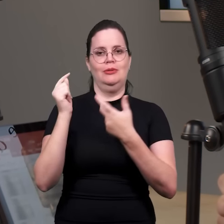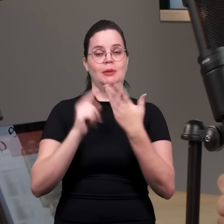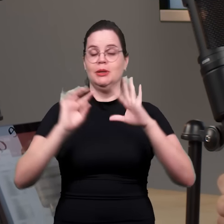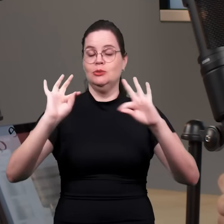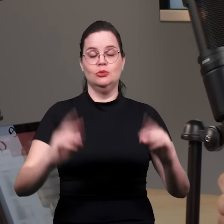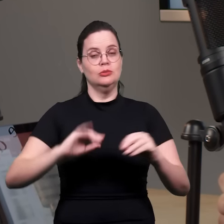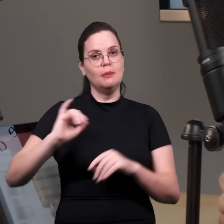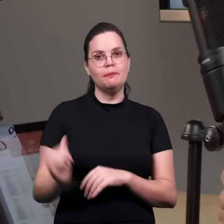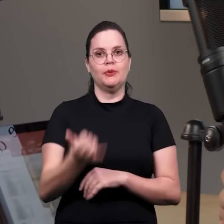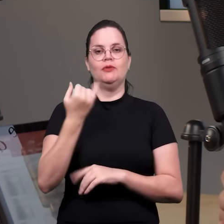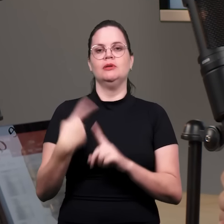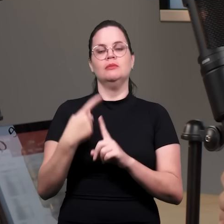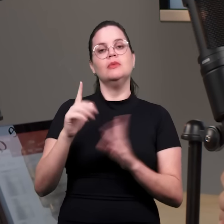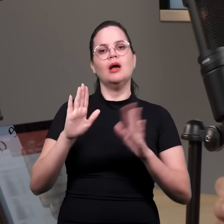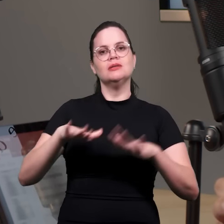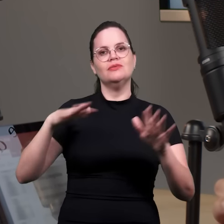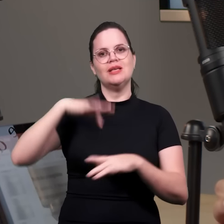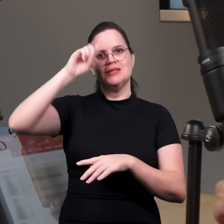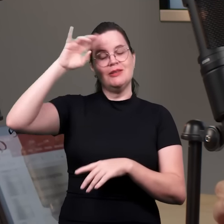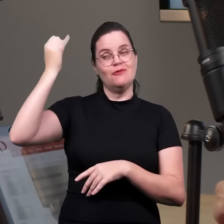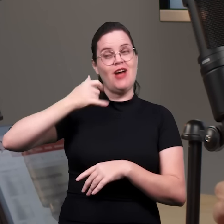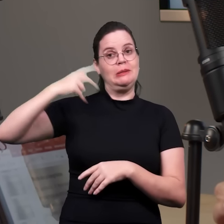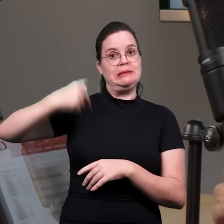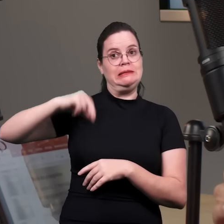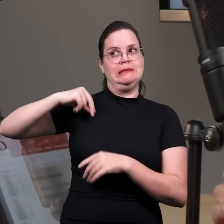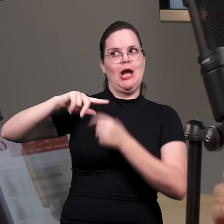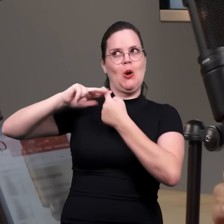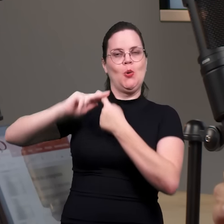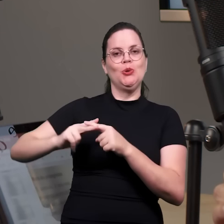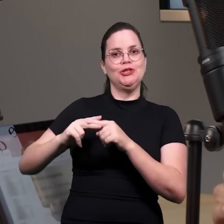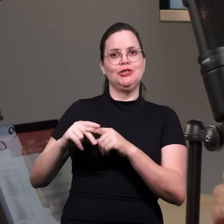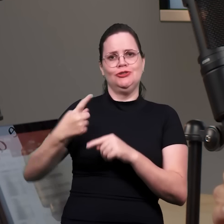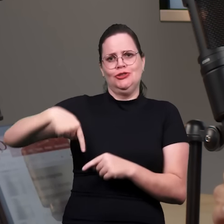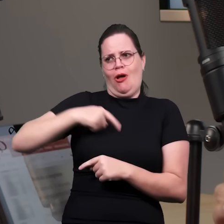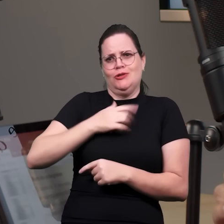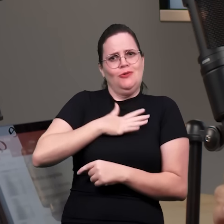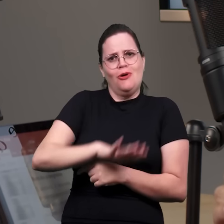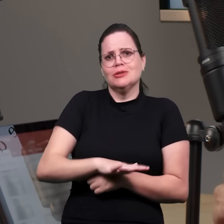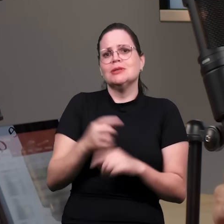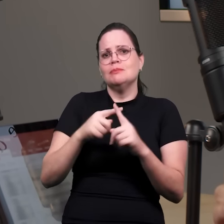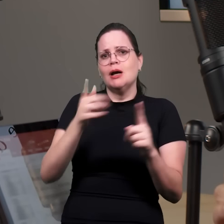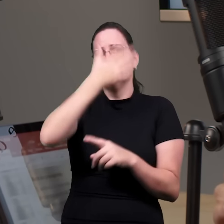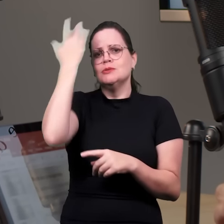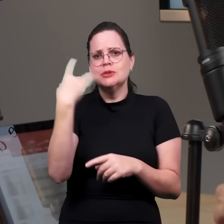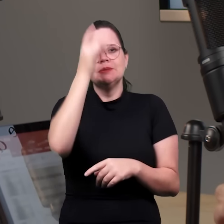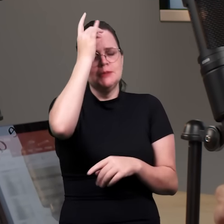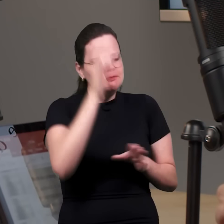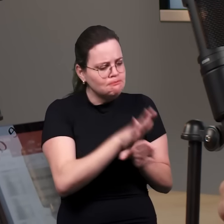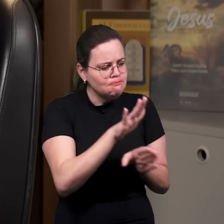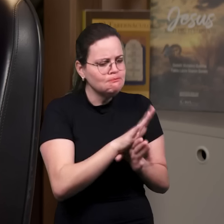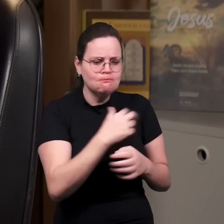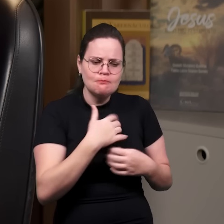vezes nos corrige, até às vezes a gente não gosta muito, mas o Espírito se alegra, né? Porque é Deus nos preparando para essa